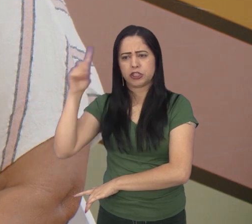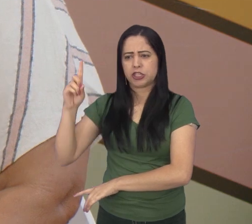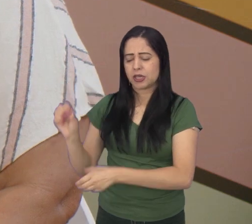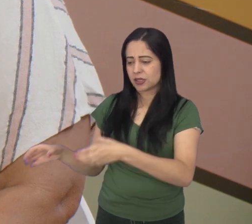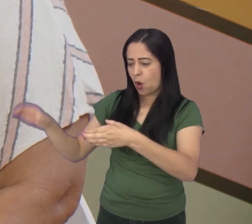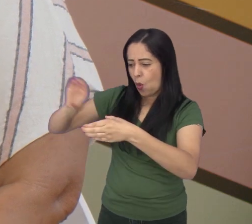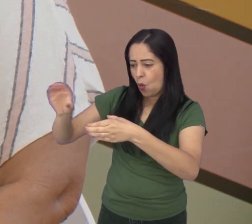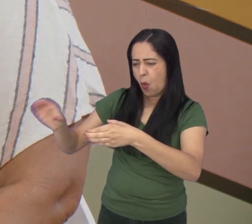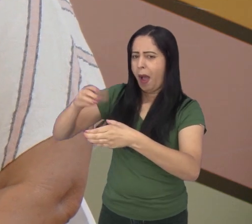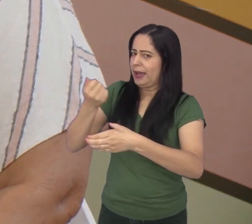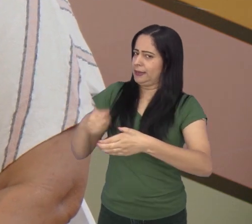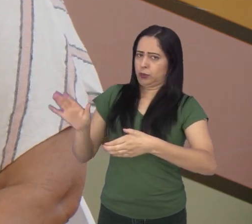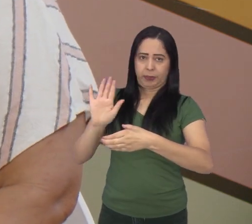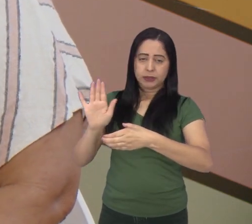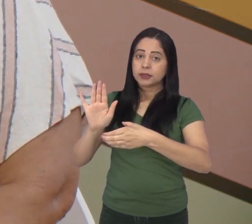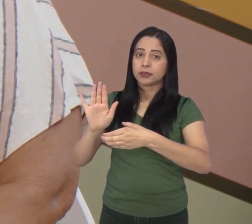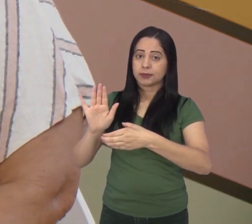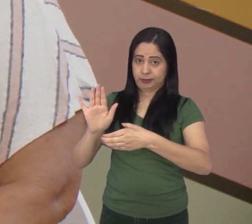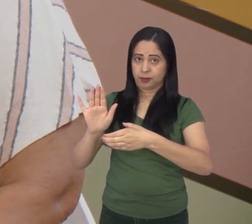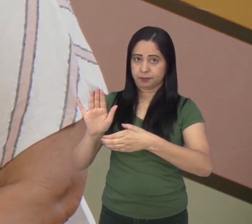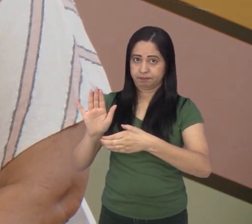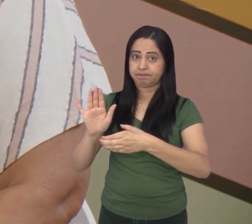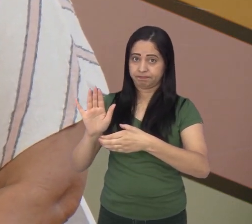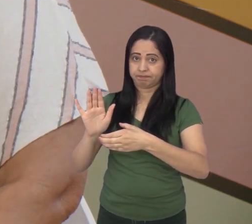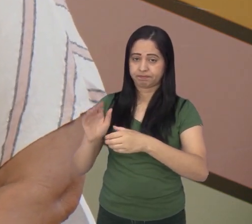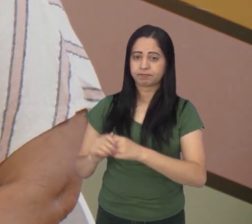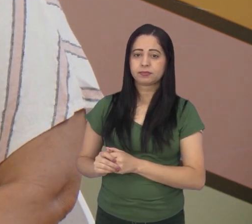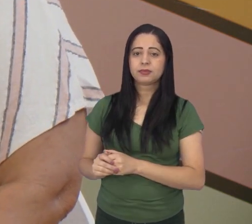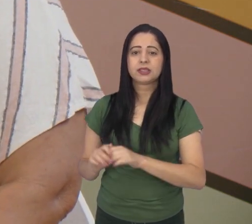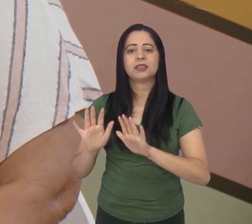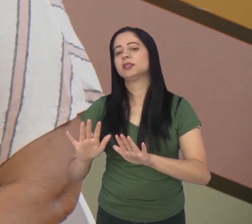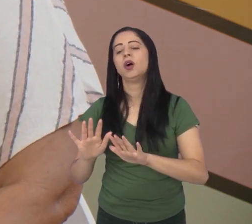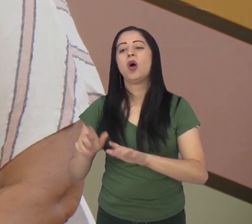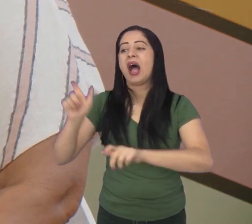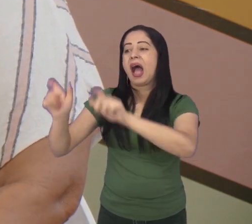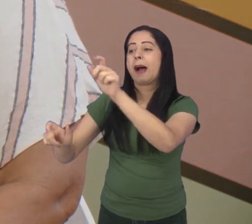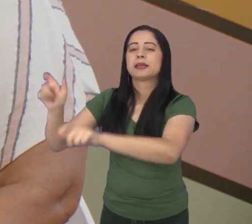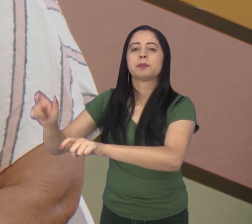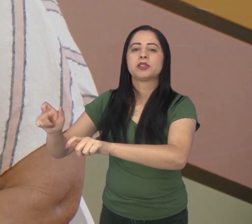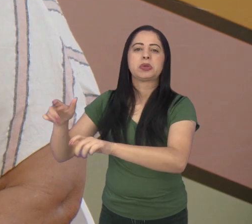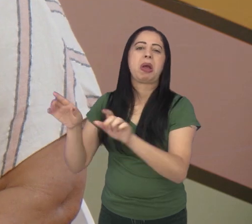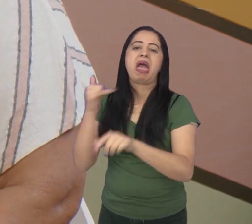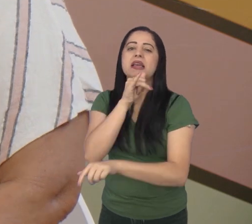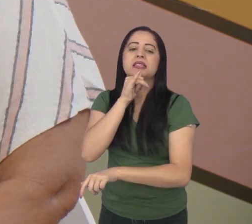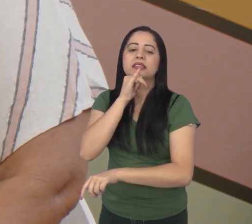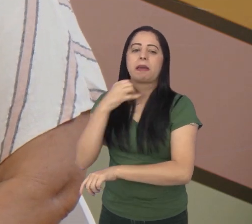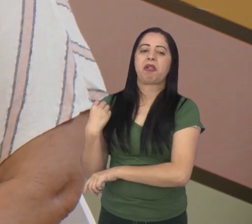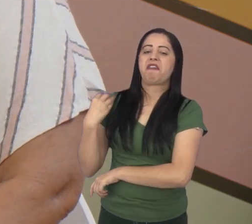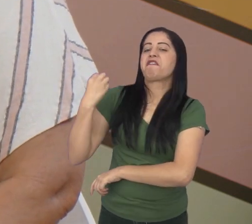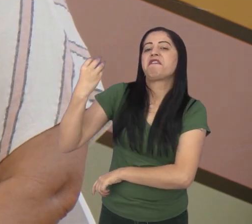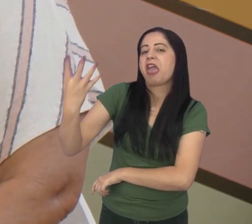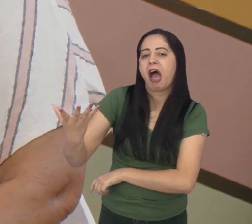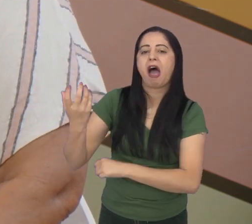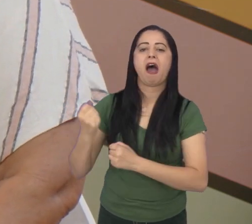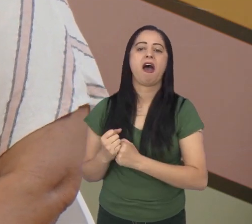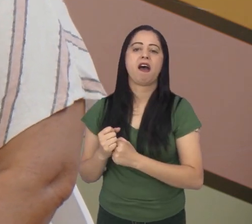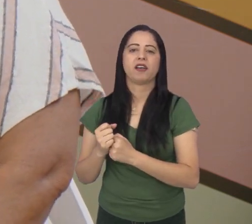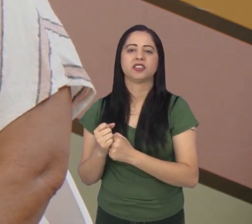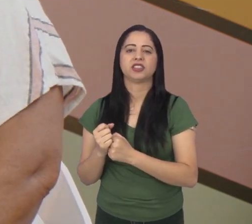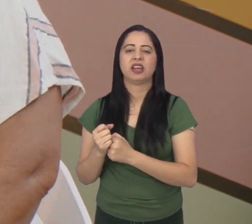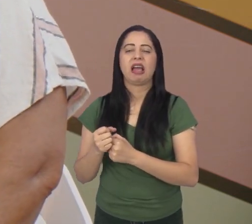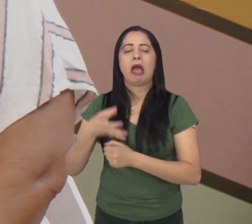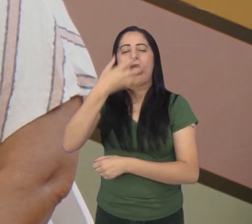uma suculenta. Não devo, mas eu posso ficar. Então, assim, aquelas pessoas que viajam muito, pessoas que são